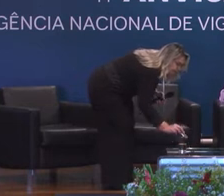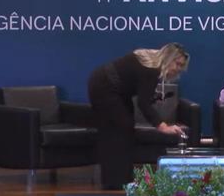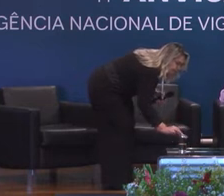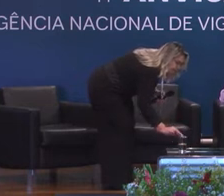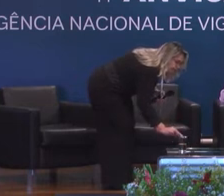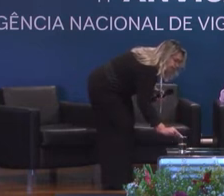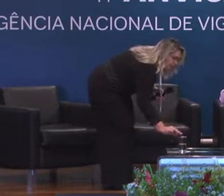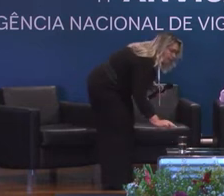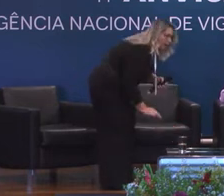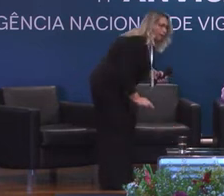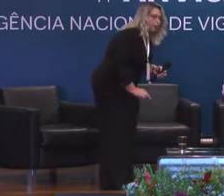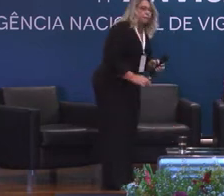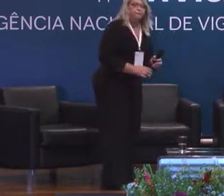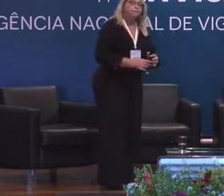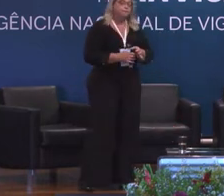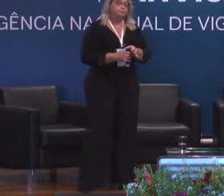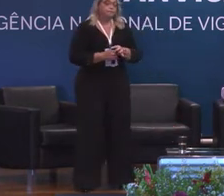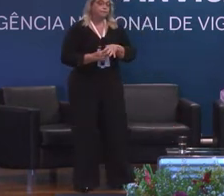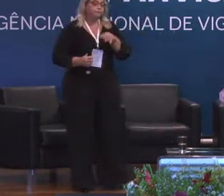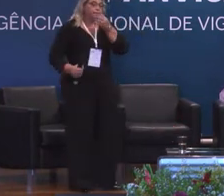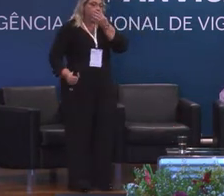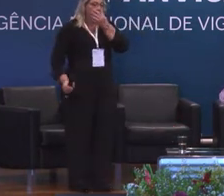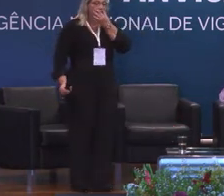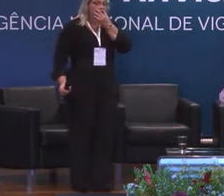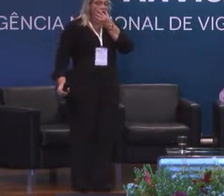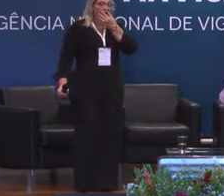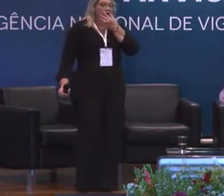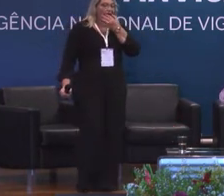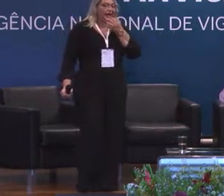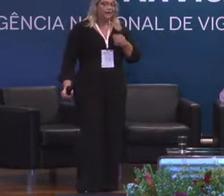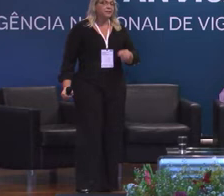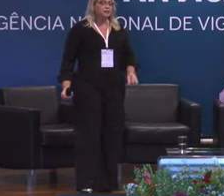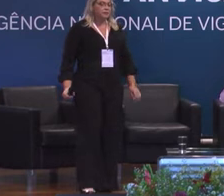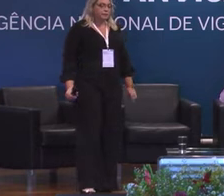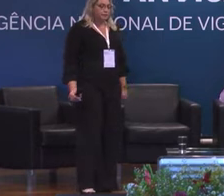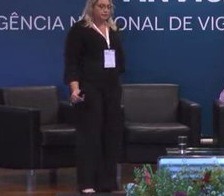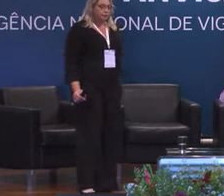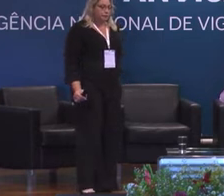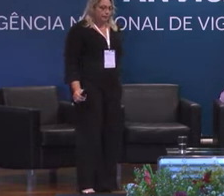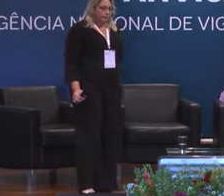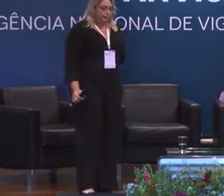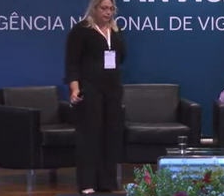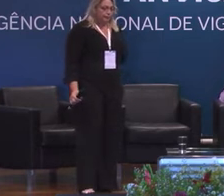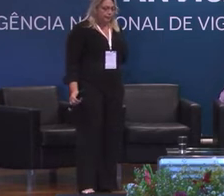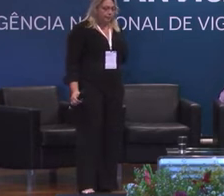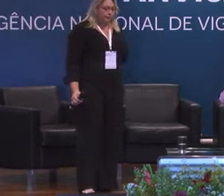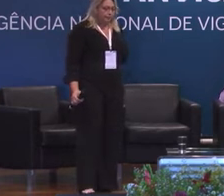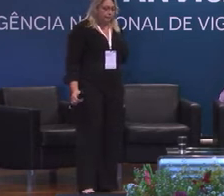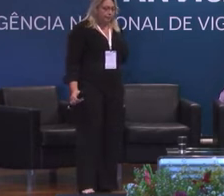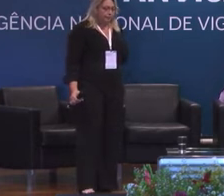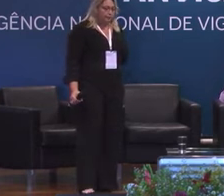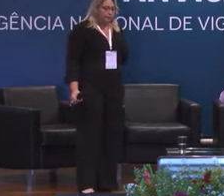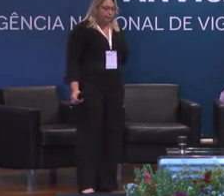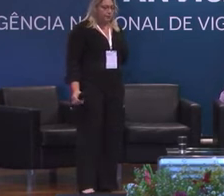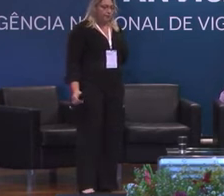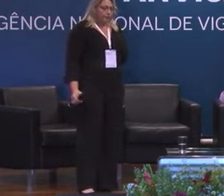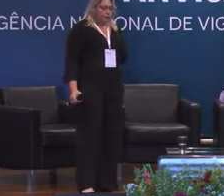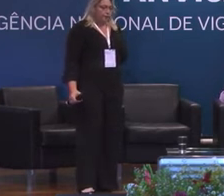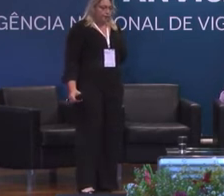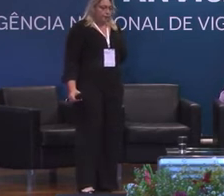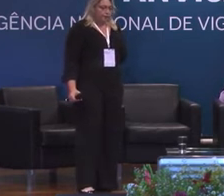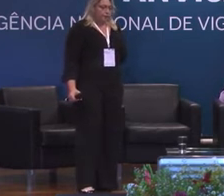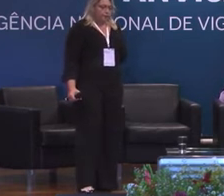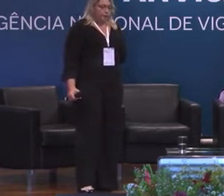posso estar promovendo para contemplar essa política? Então, o que nós estamos trazendo aqui, né,